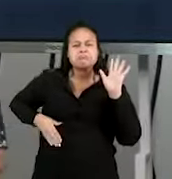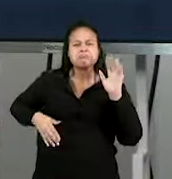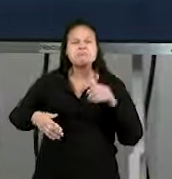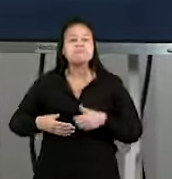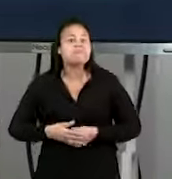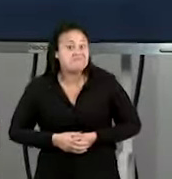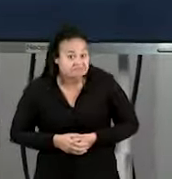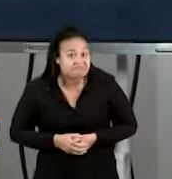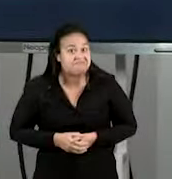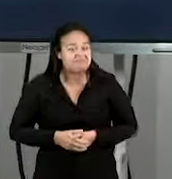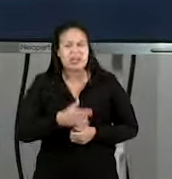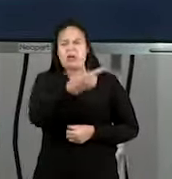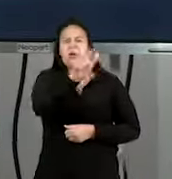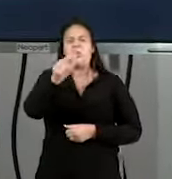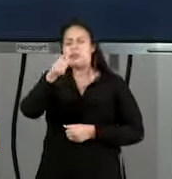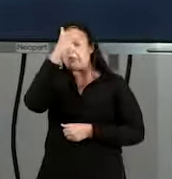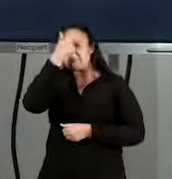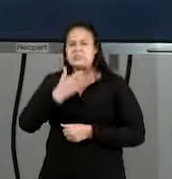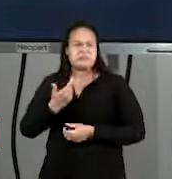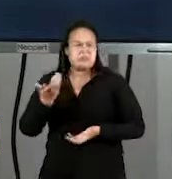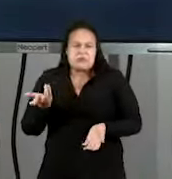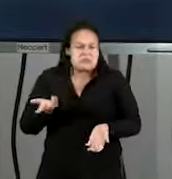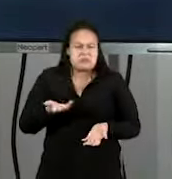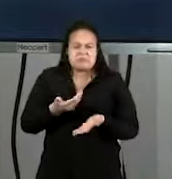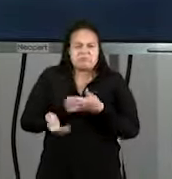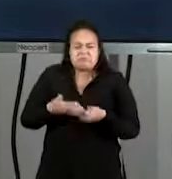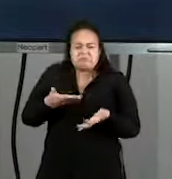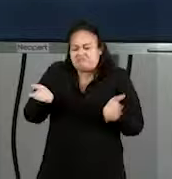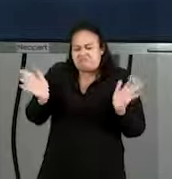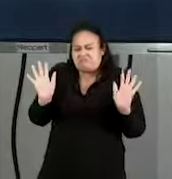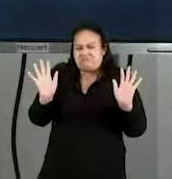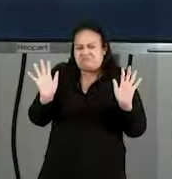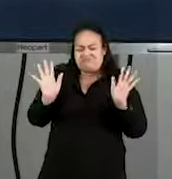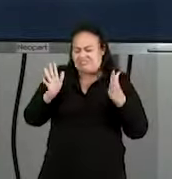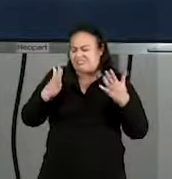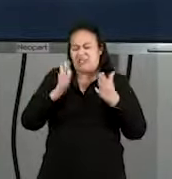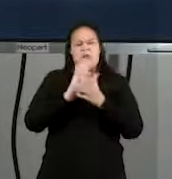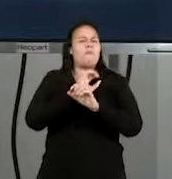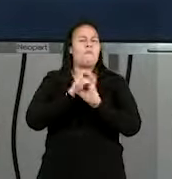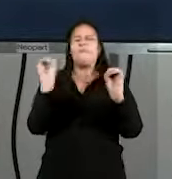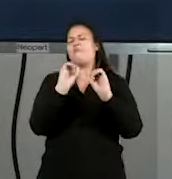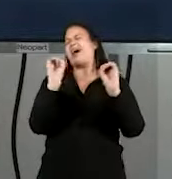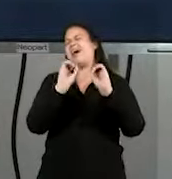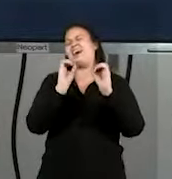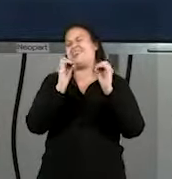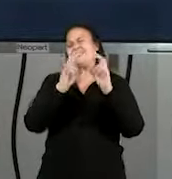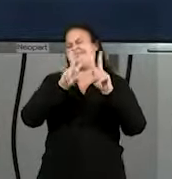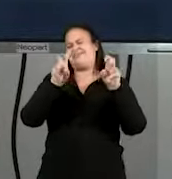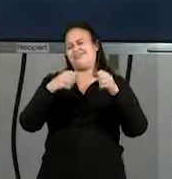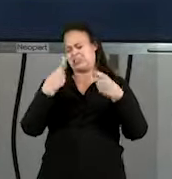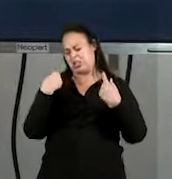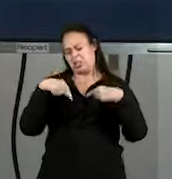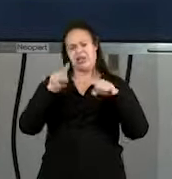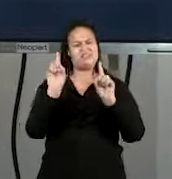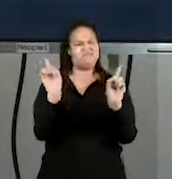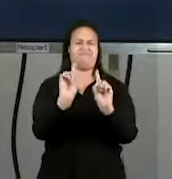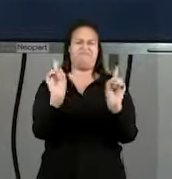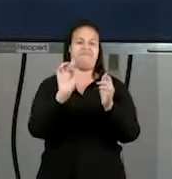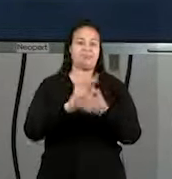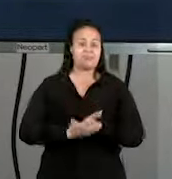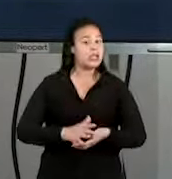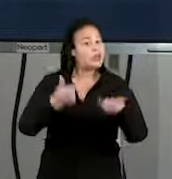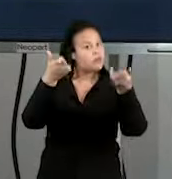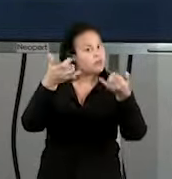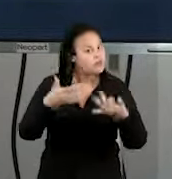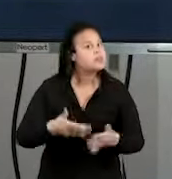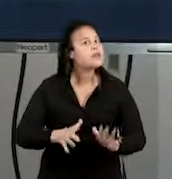ficam defendendo outras pessoas. Direitos humanos não tem nada a ver com a gente, não. E hoje eu vou explicar para vocês que